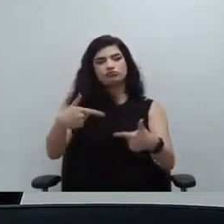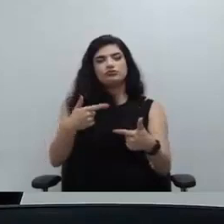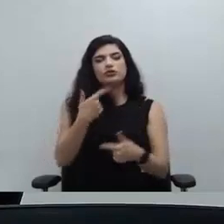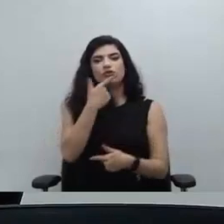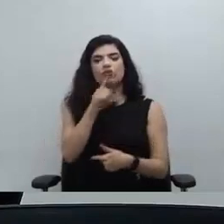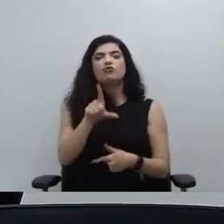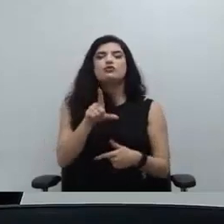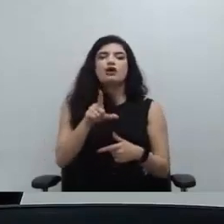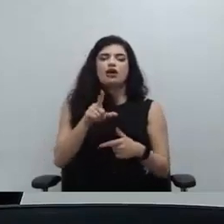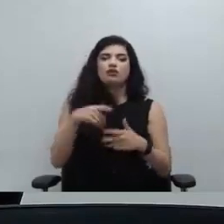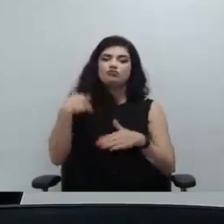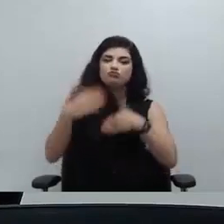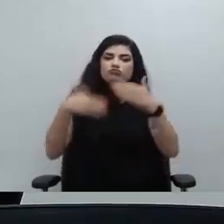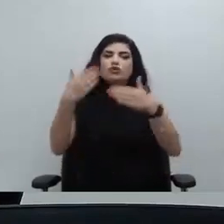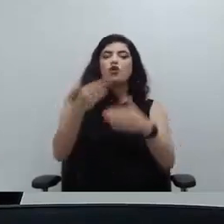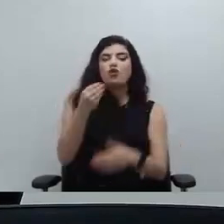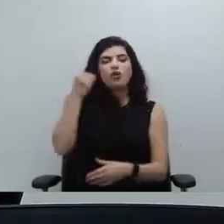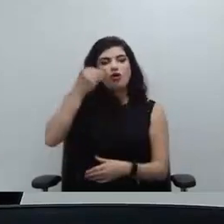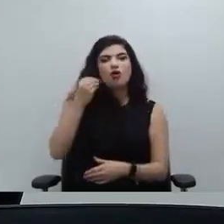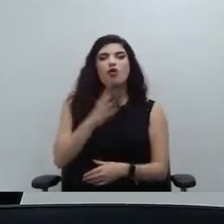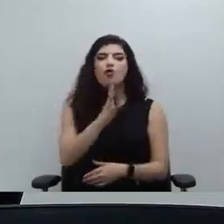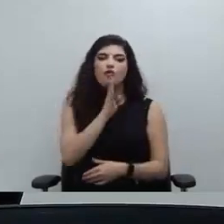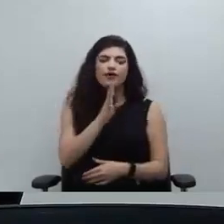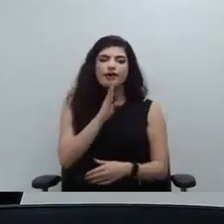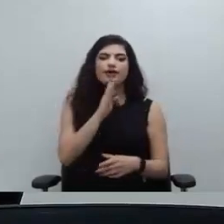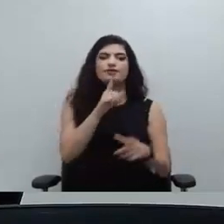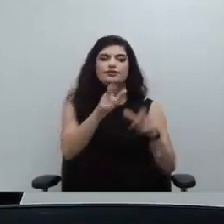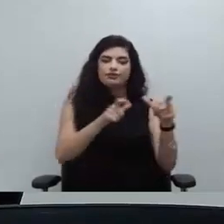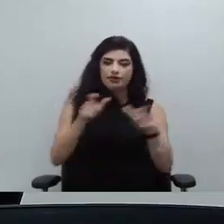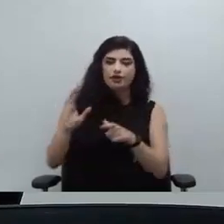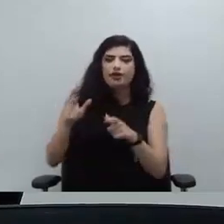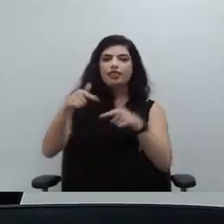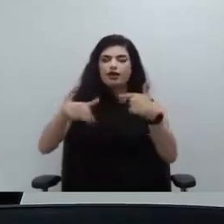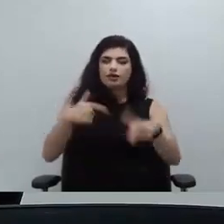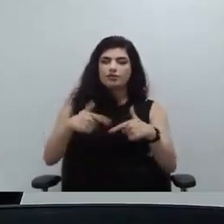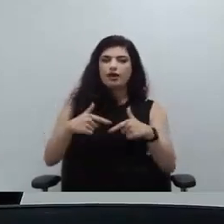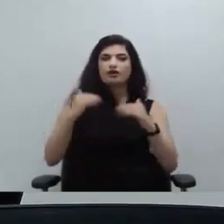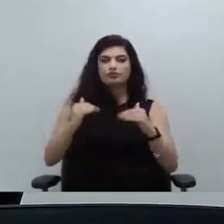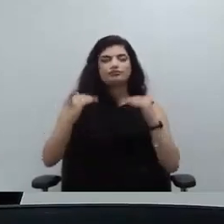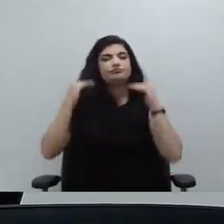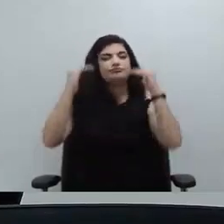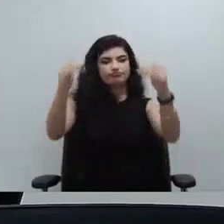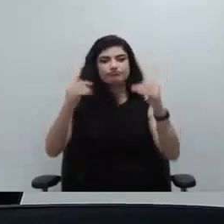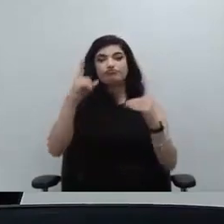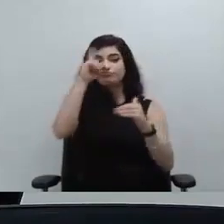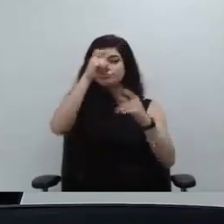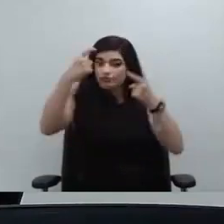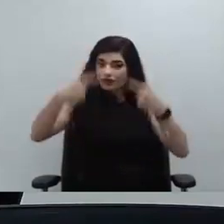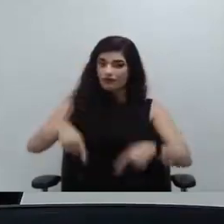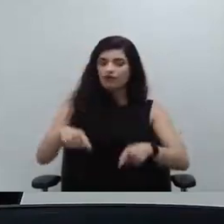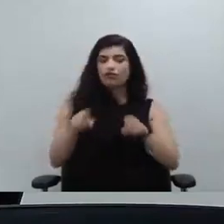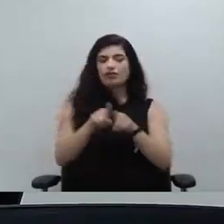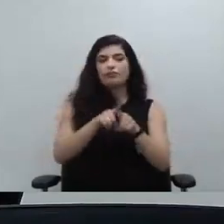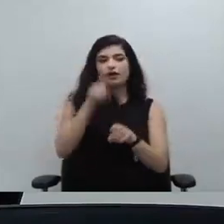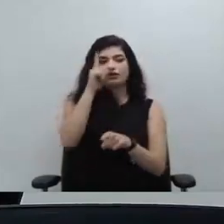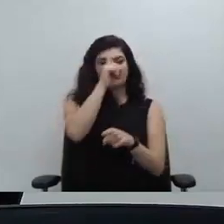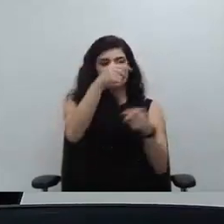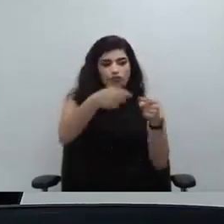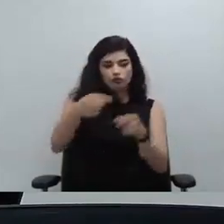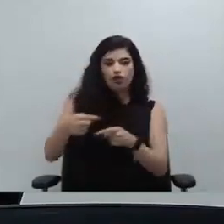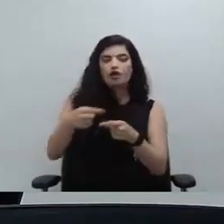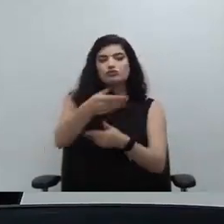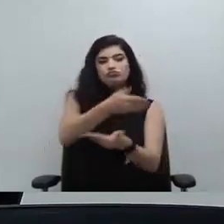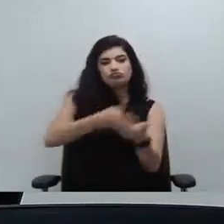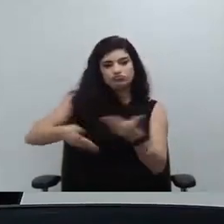que os avanços sejam conhecidos pelos órgãos superiores, assim como os desafios e as dificuldades sejam compartilhadas e